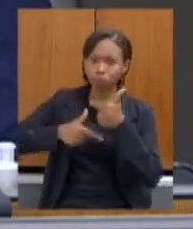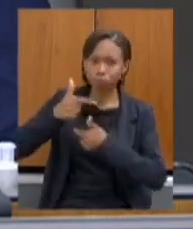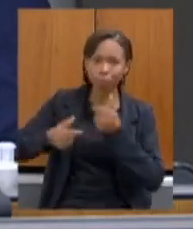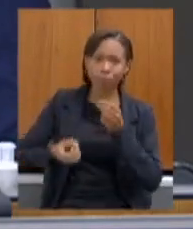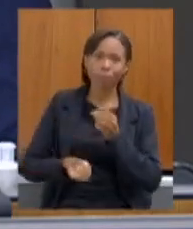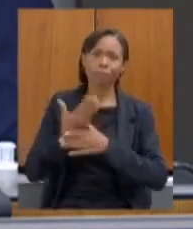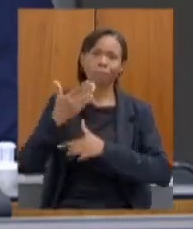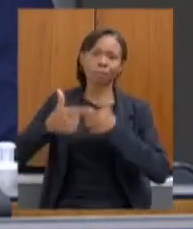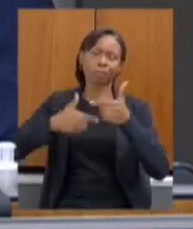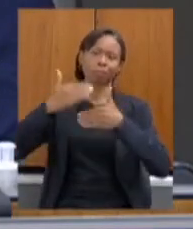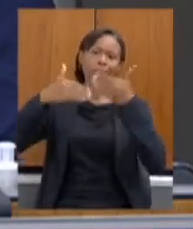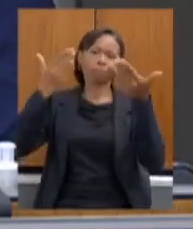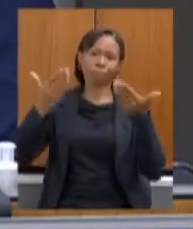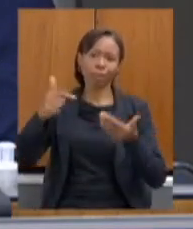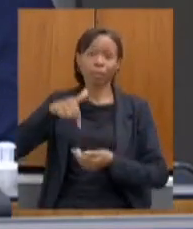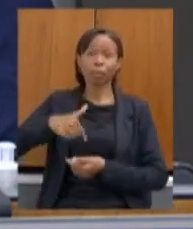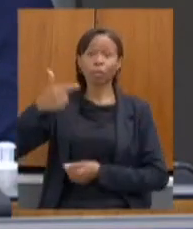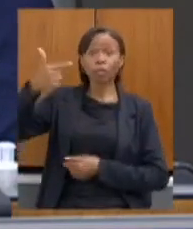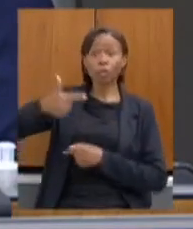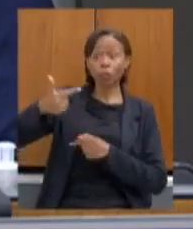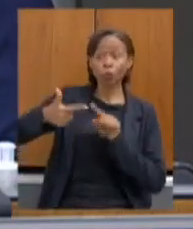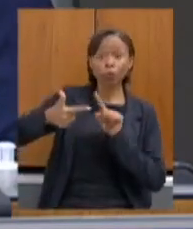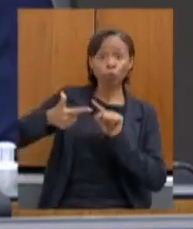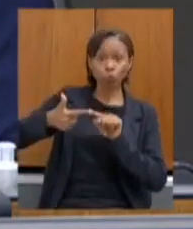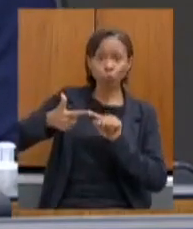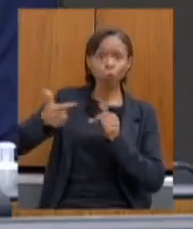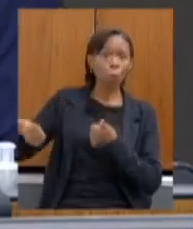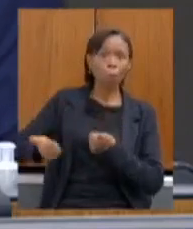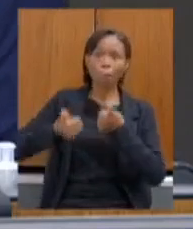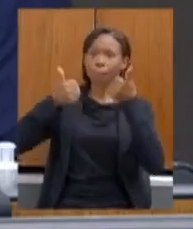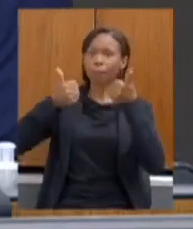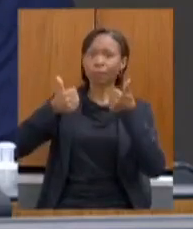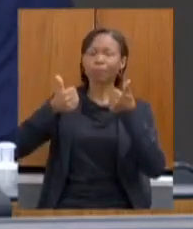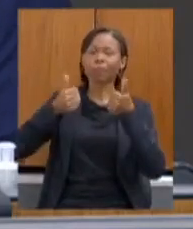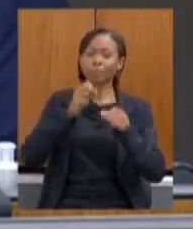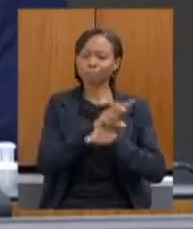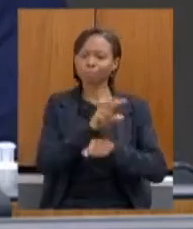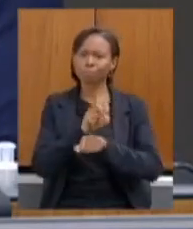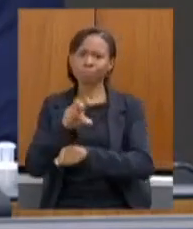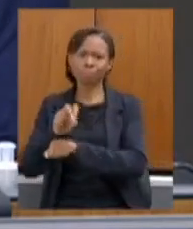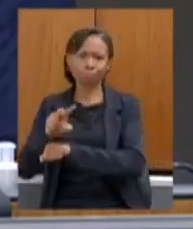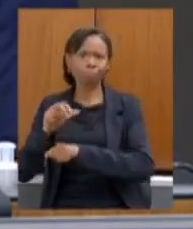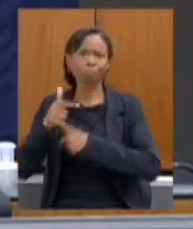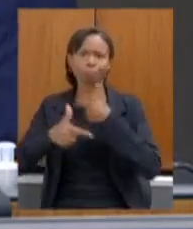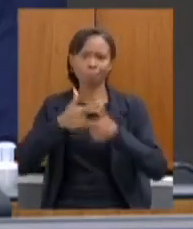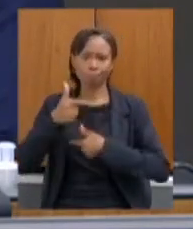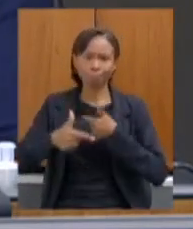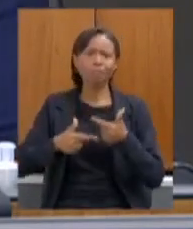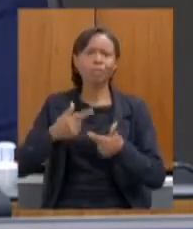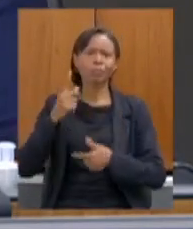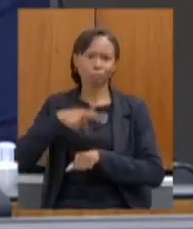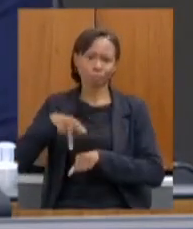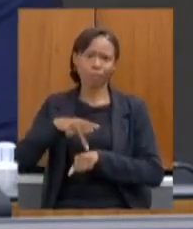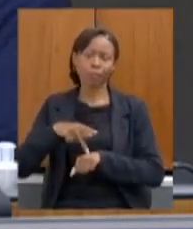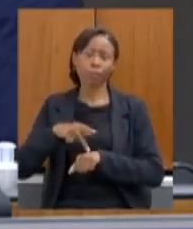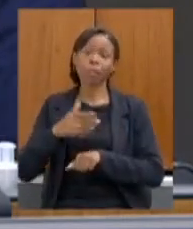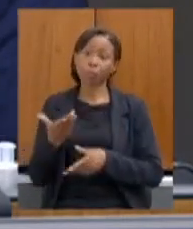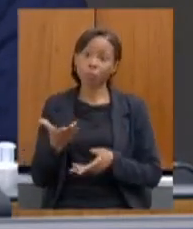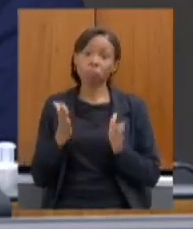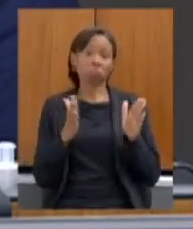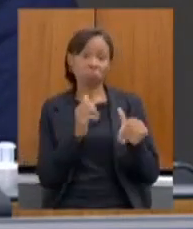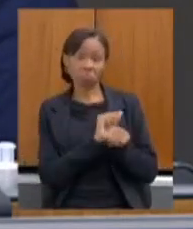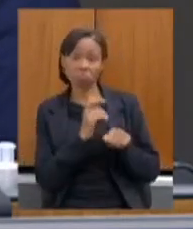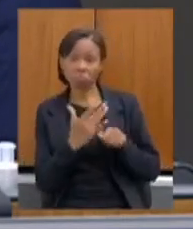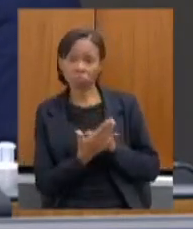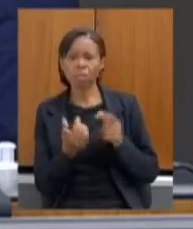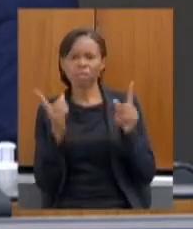lugar no ranking de melhores saldos de empregos no nosso país, o que demonstra que, apesar da pandemia, apesar de toda a dificuldade que nós